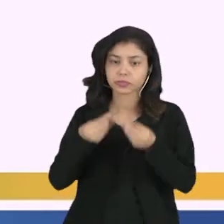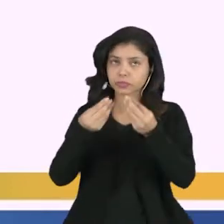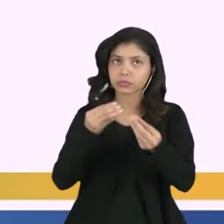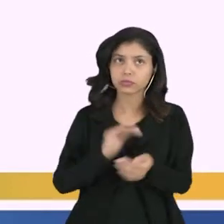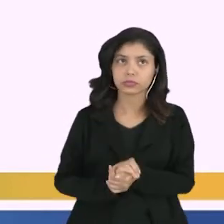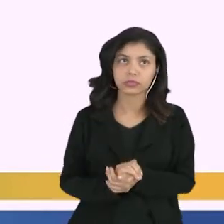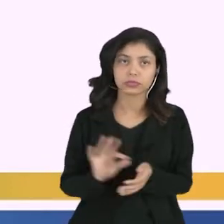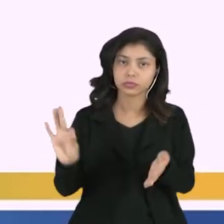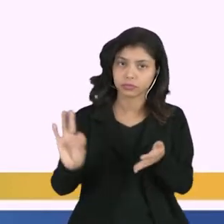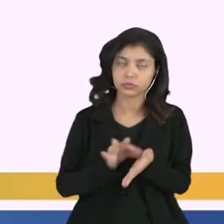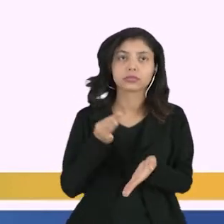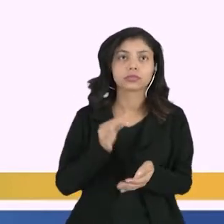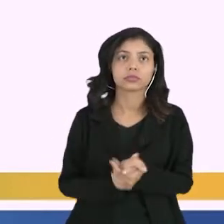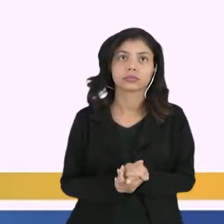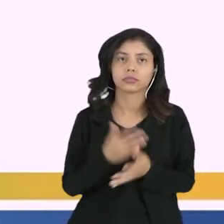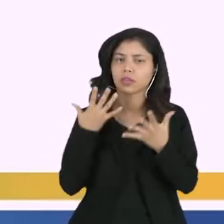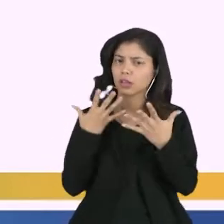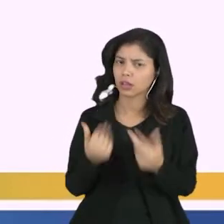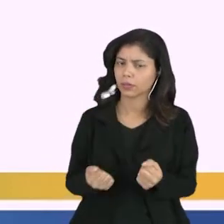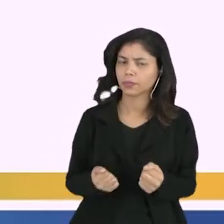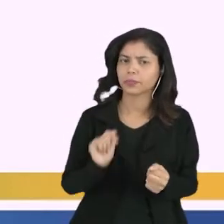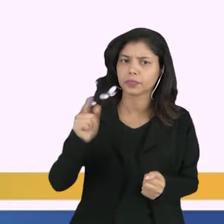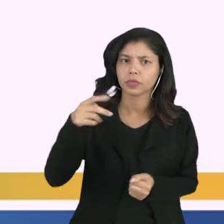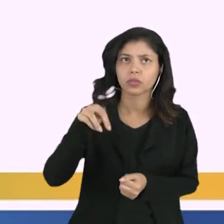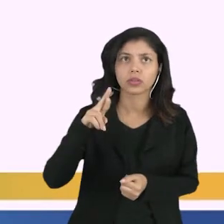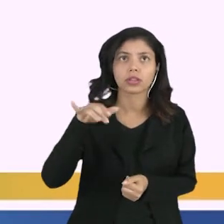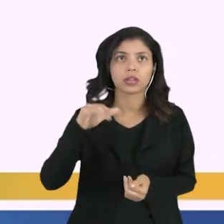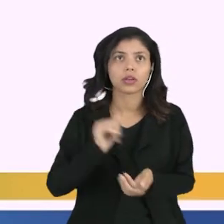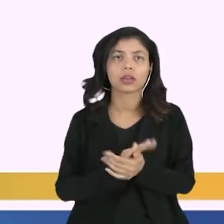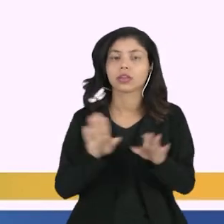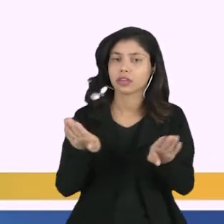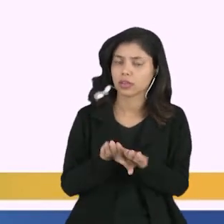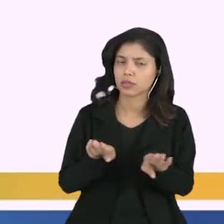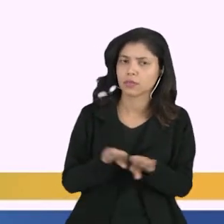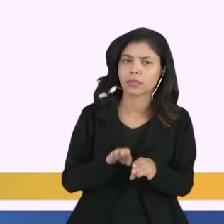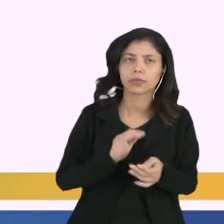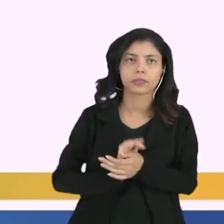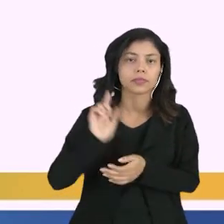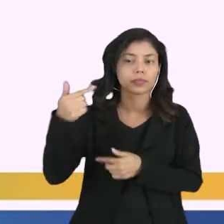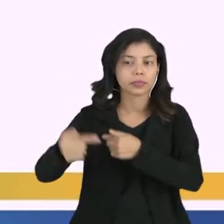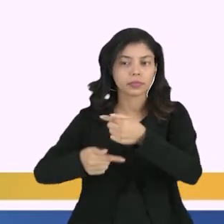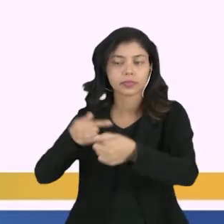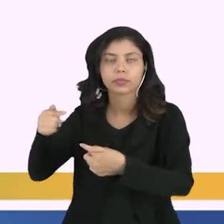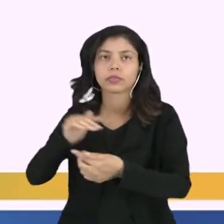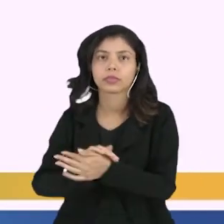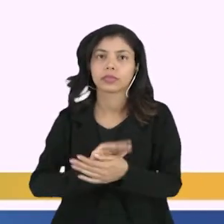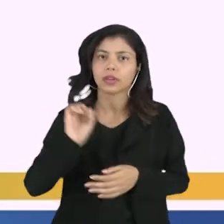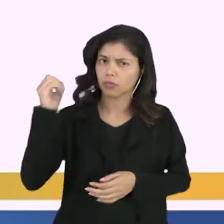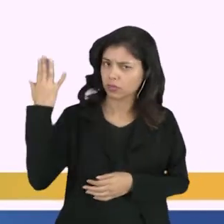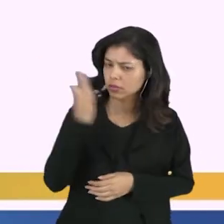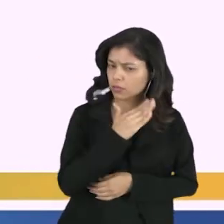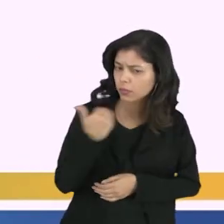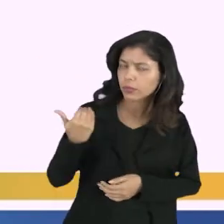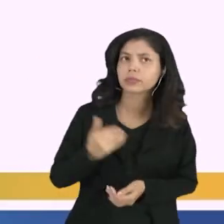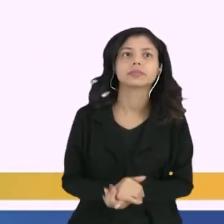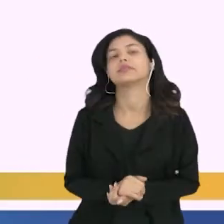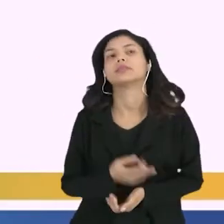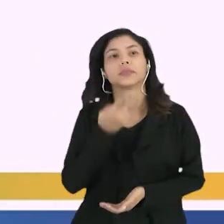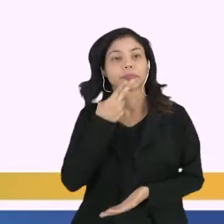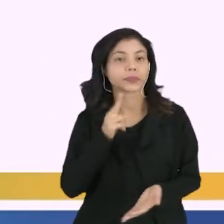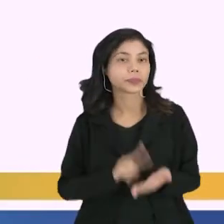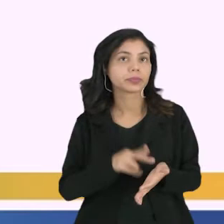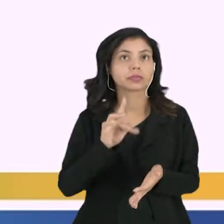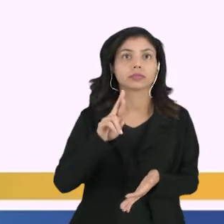vem legitimar a posse daquele donatário e também aí para os seus descendentes, né? Em caso de morte. A carta